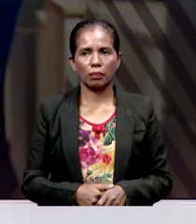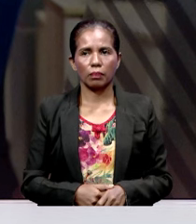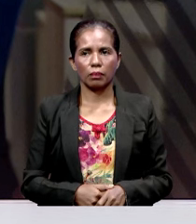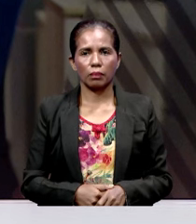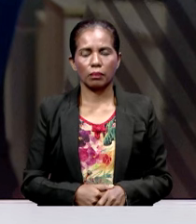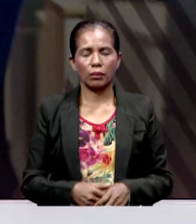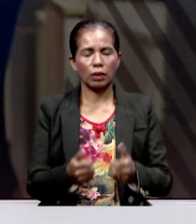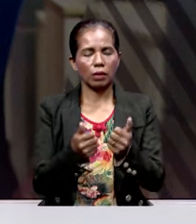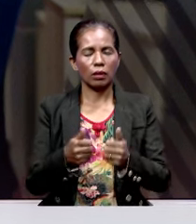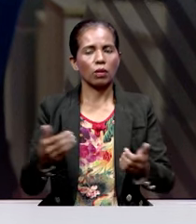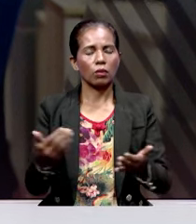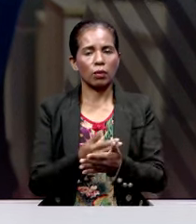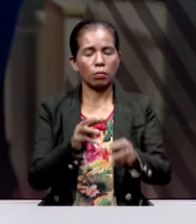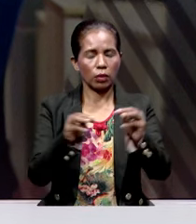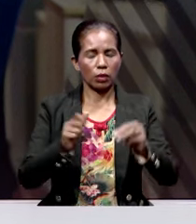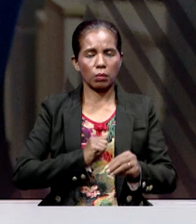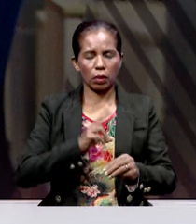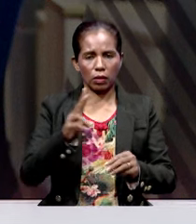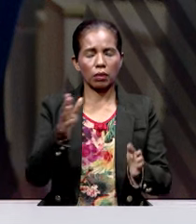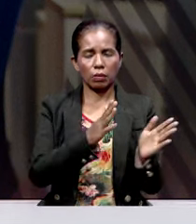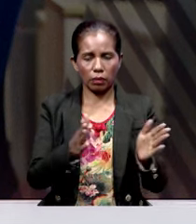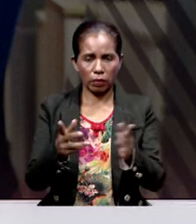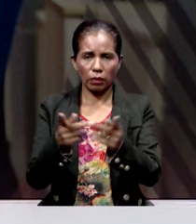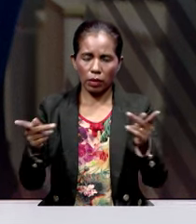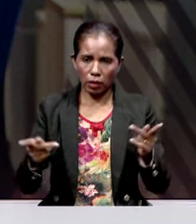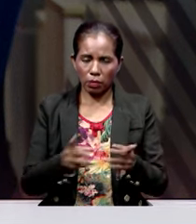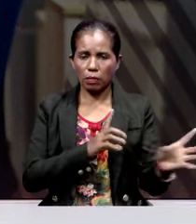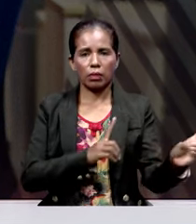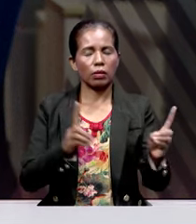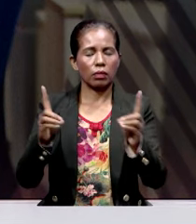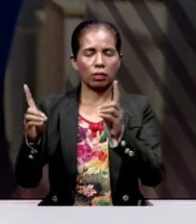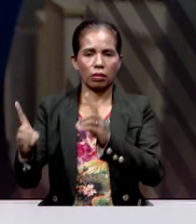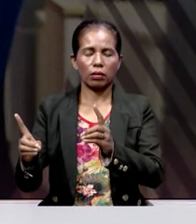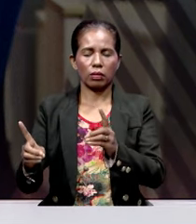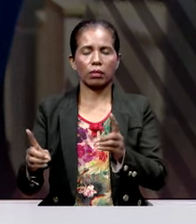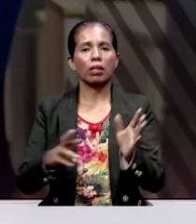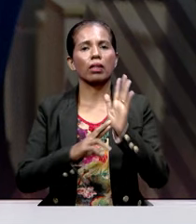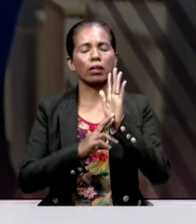Outra reforma municipal em Leu se prepara com condição mínima para implementação do poder local.